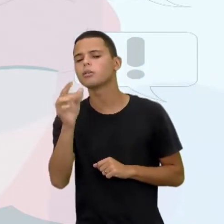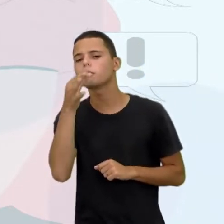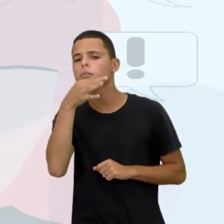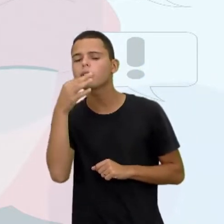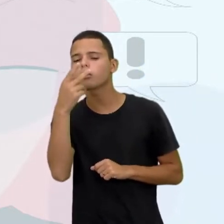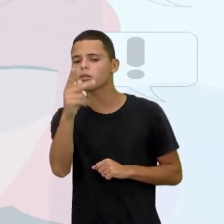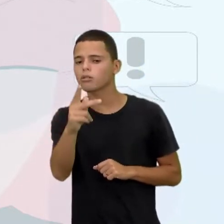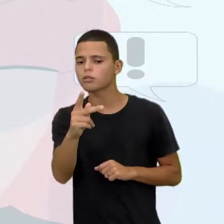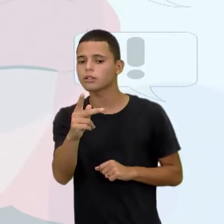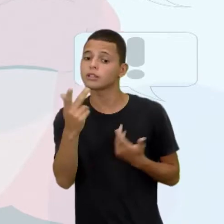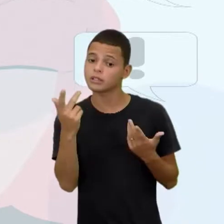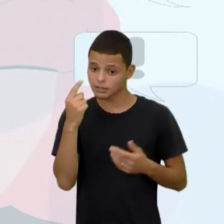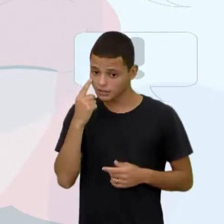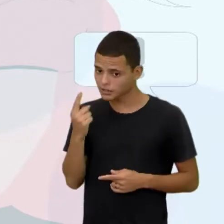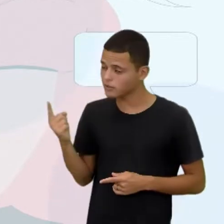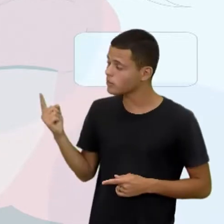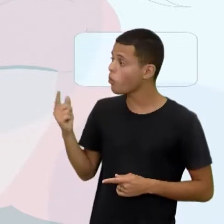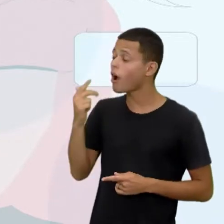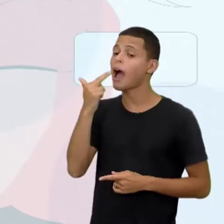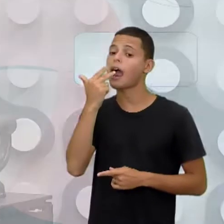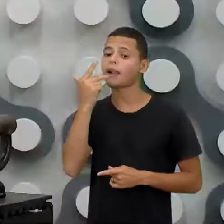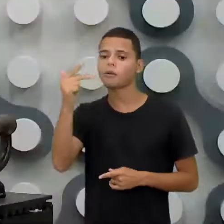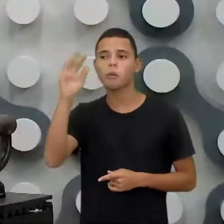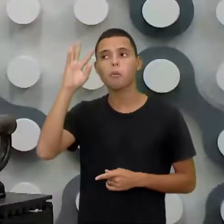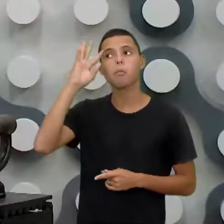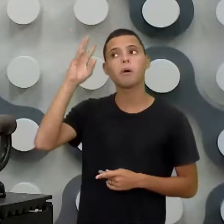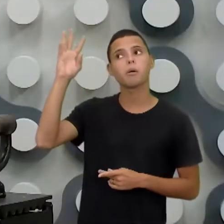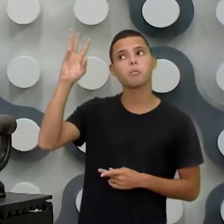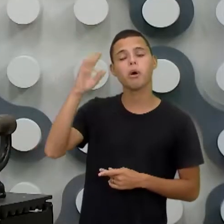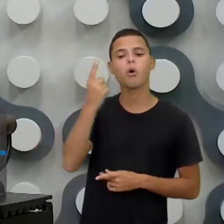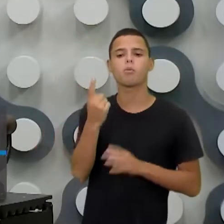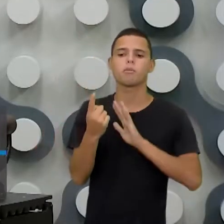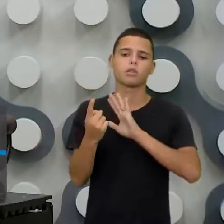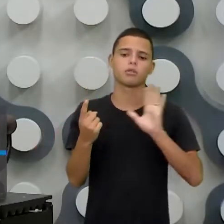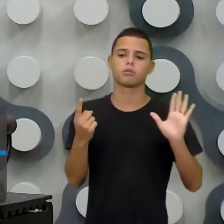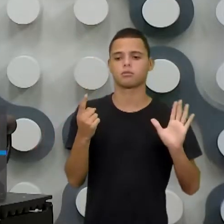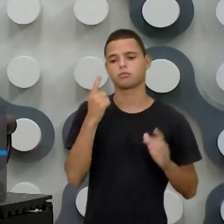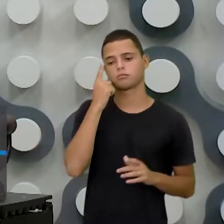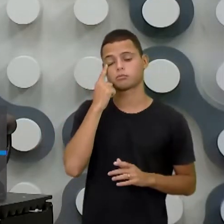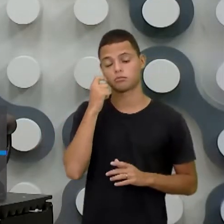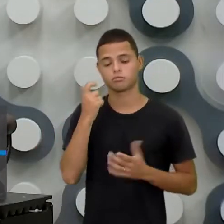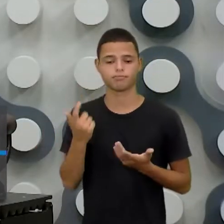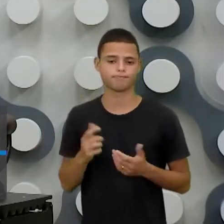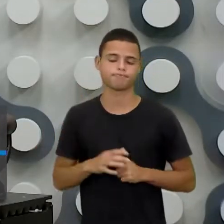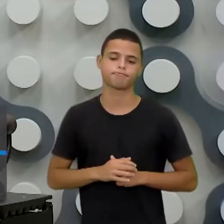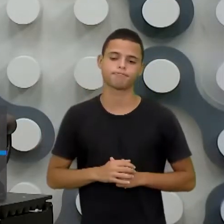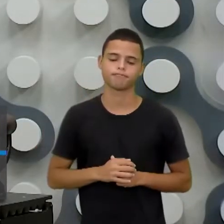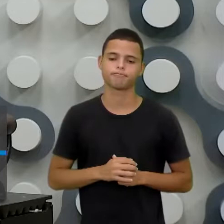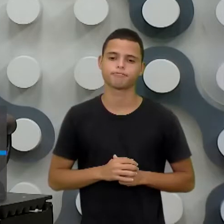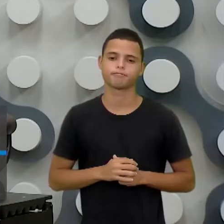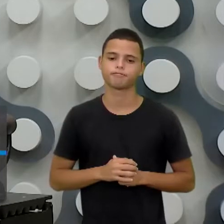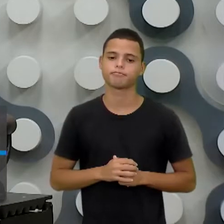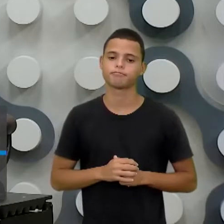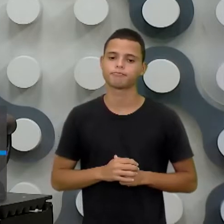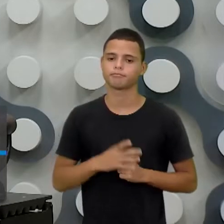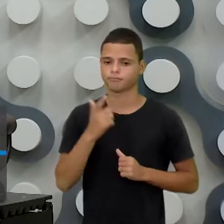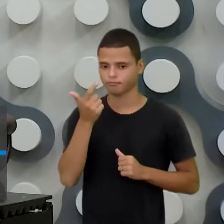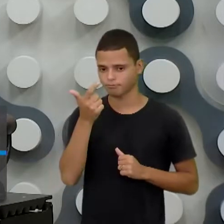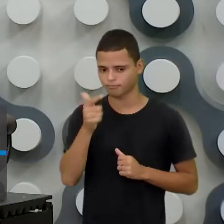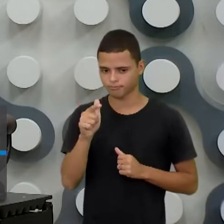ó, imaginário. Né? De uma língua uniforme, única. De